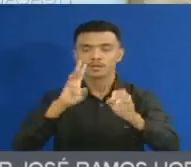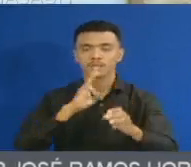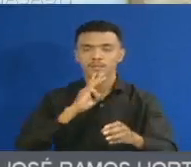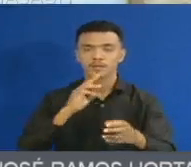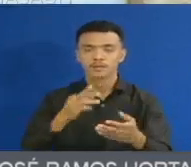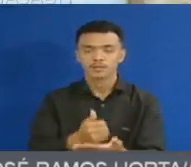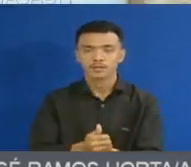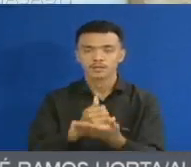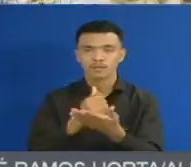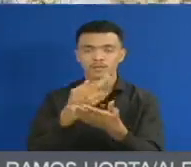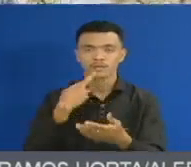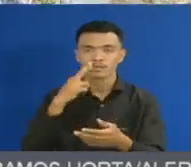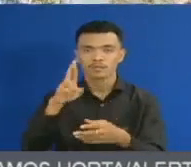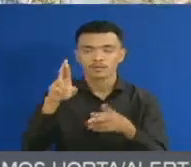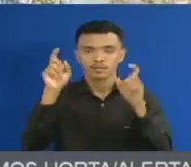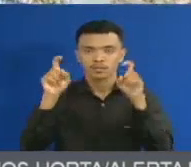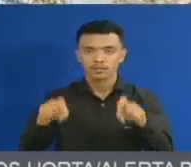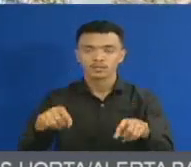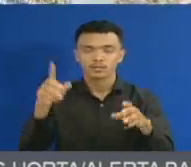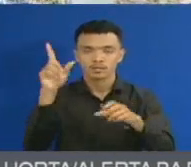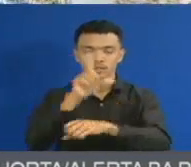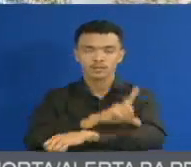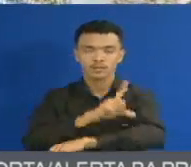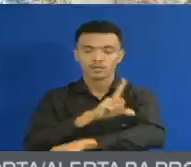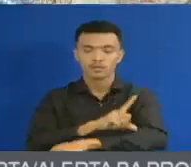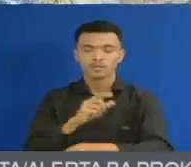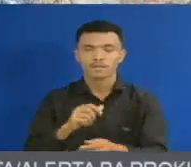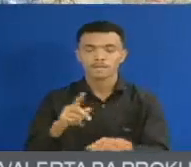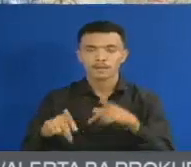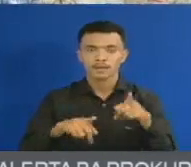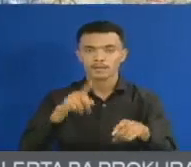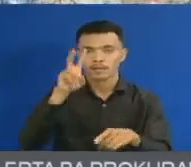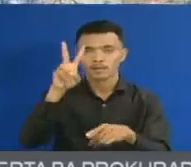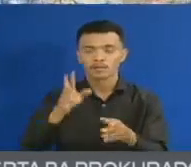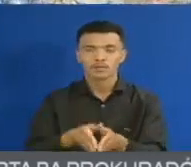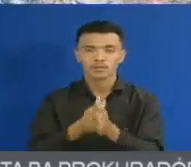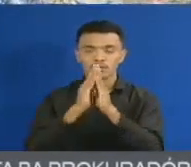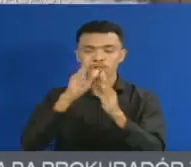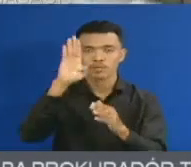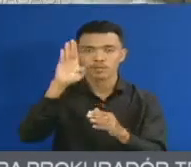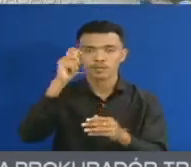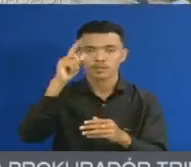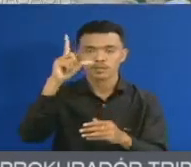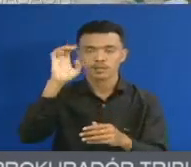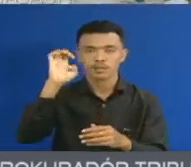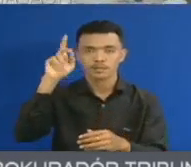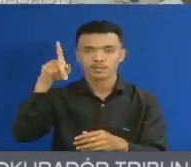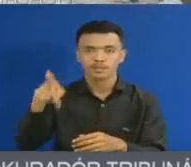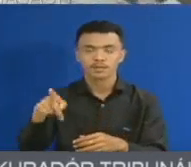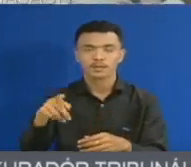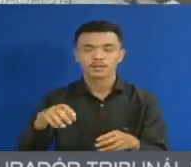responde precisa lor-lorong. Honune habitante na rua nehusu babe Timor-Leste empresa pública,